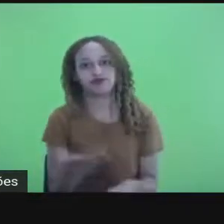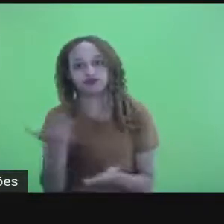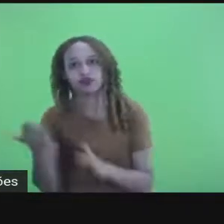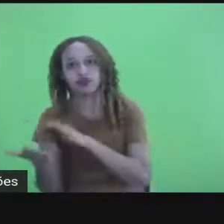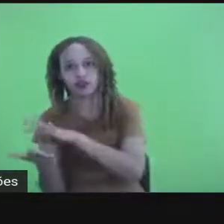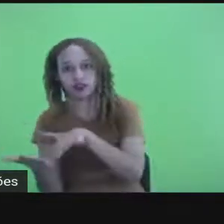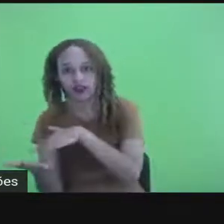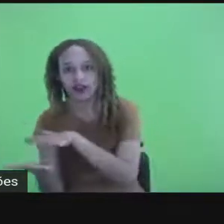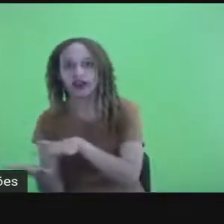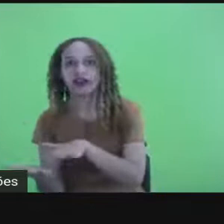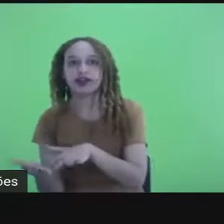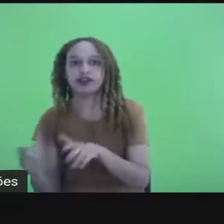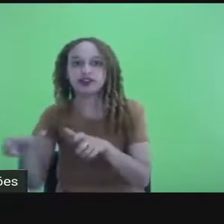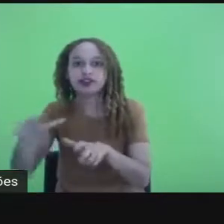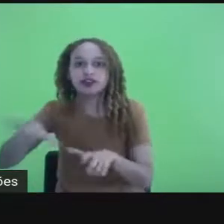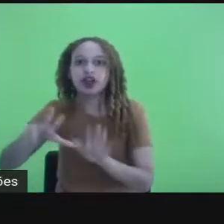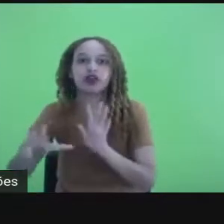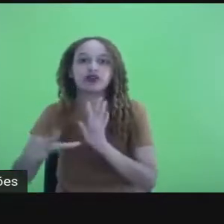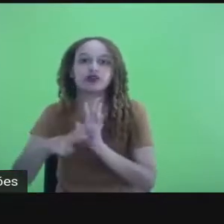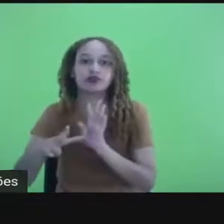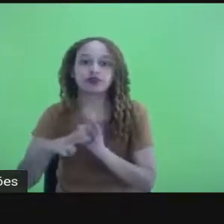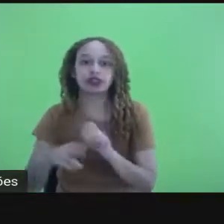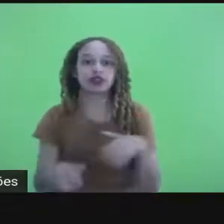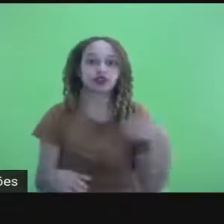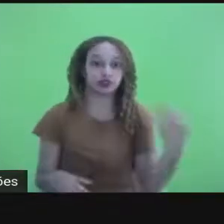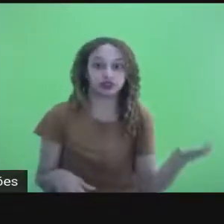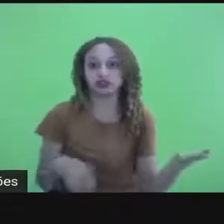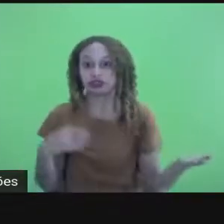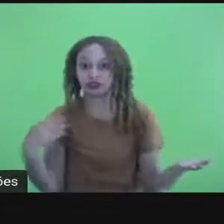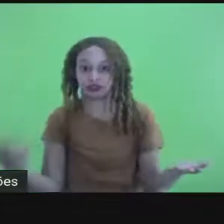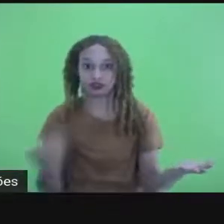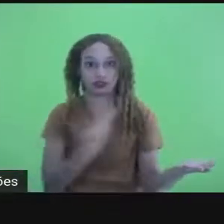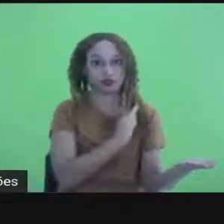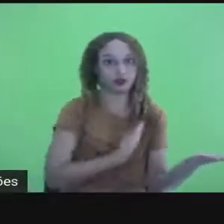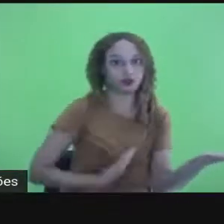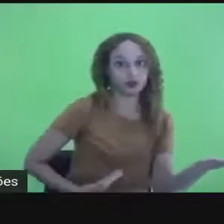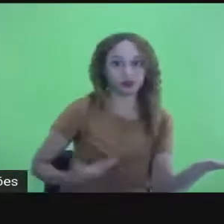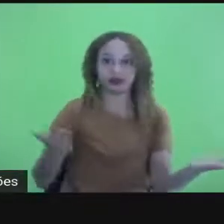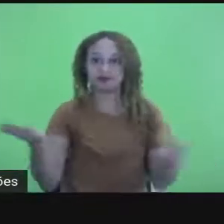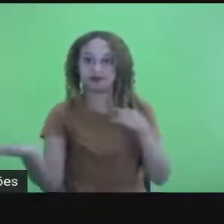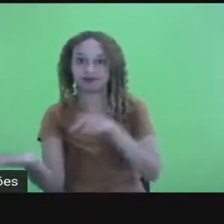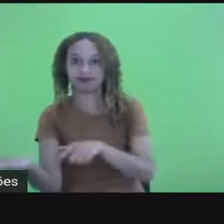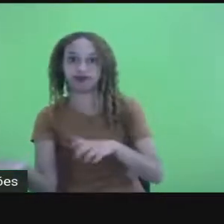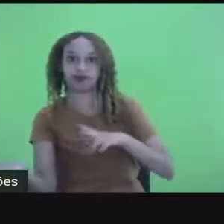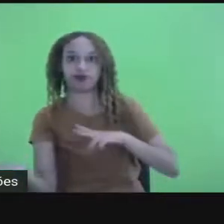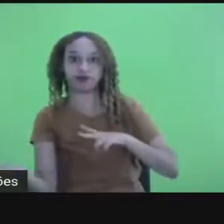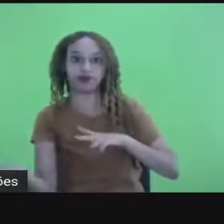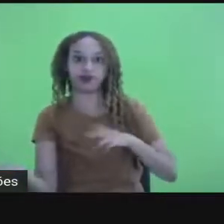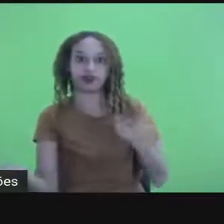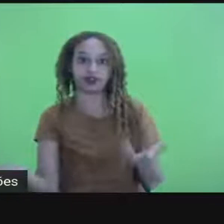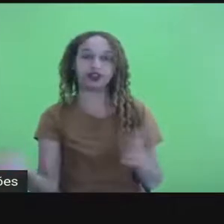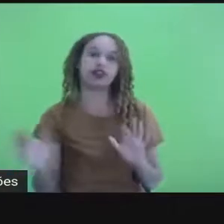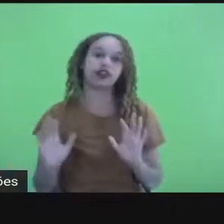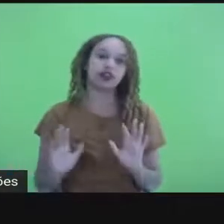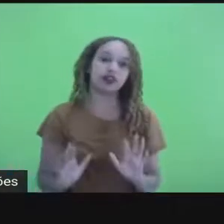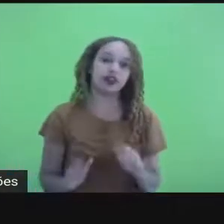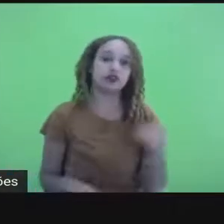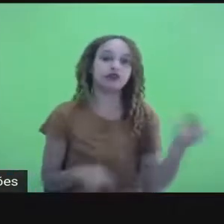espaço privado, em espaço doméstico. Né? Então, a polis era um espaço